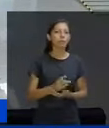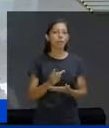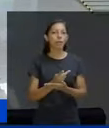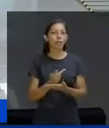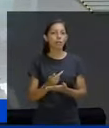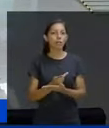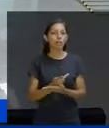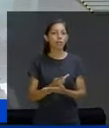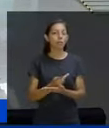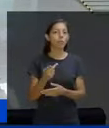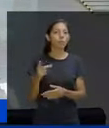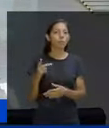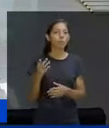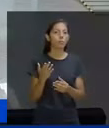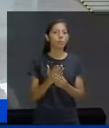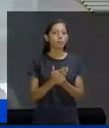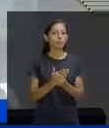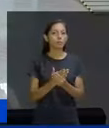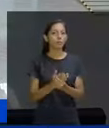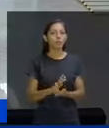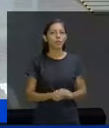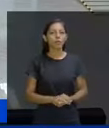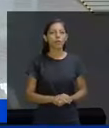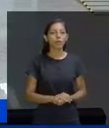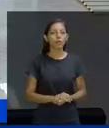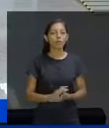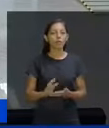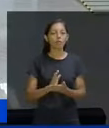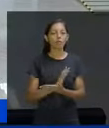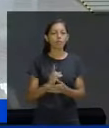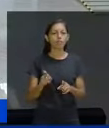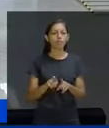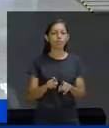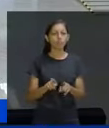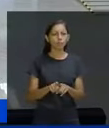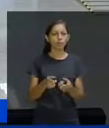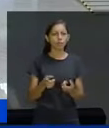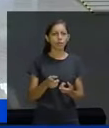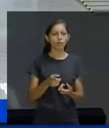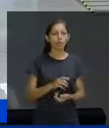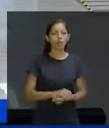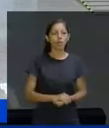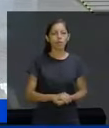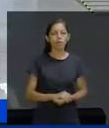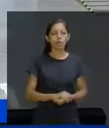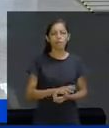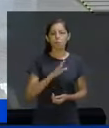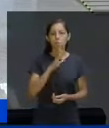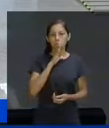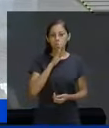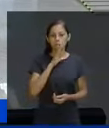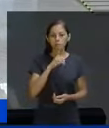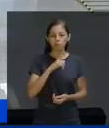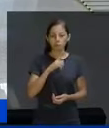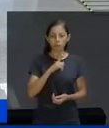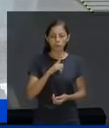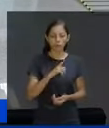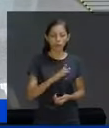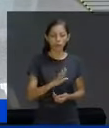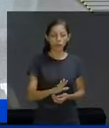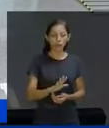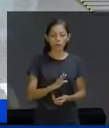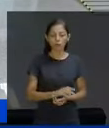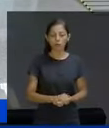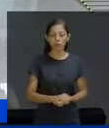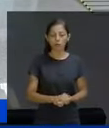de processos. Ainda sobre a presença de omissão, a parte diz que o acórdão não se manifestou sobre a afirmada